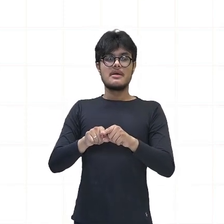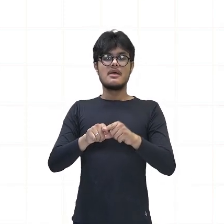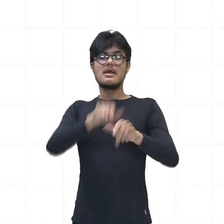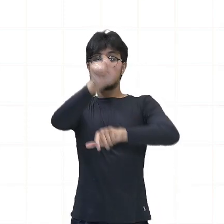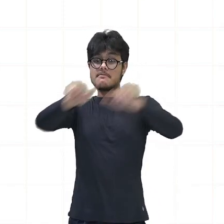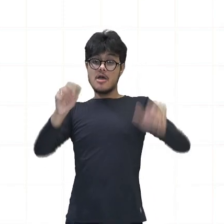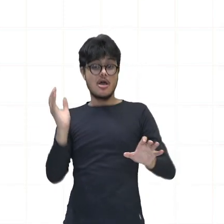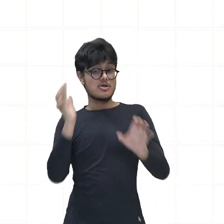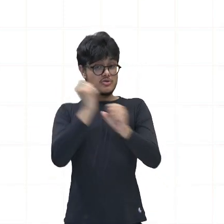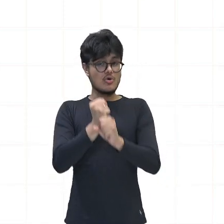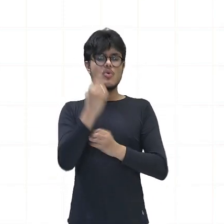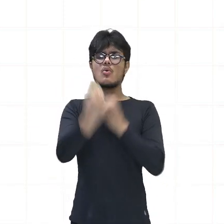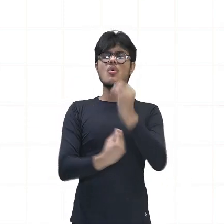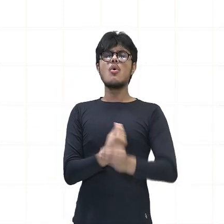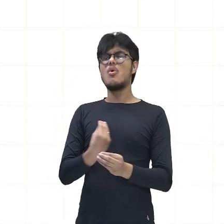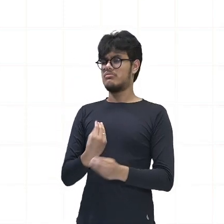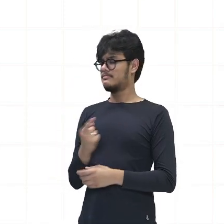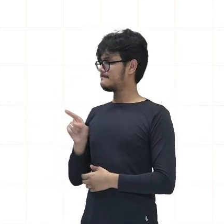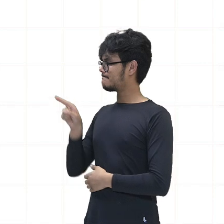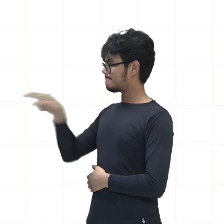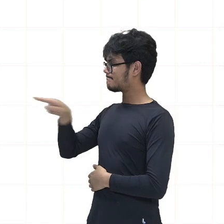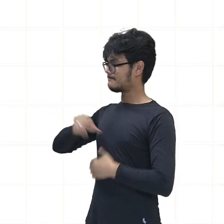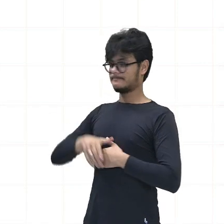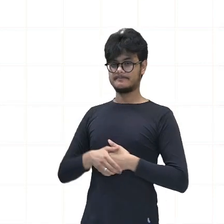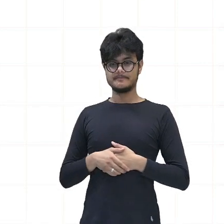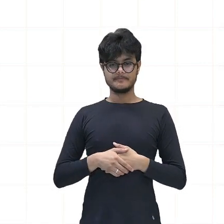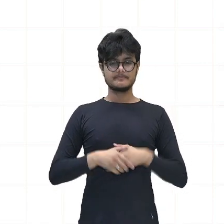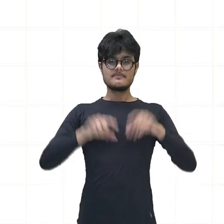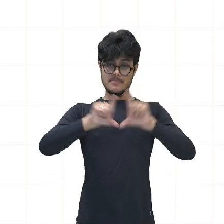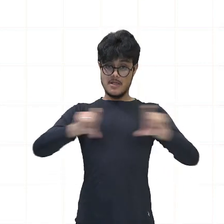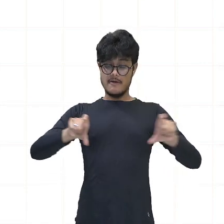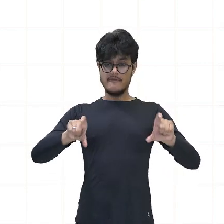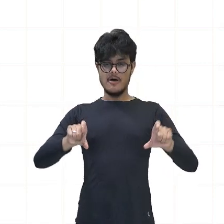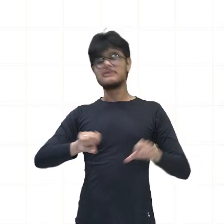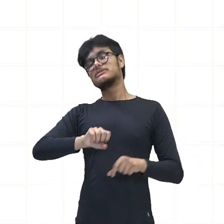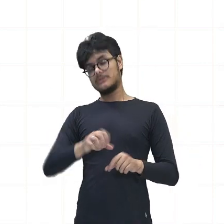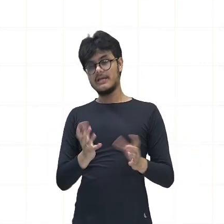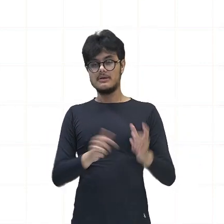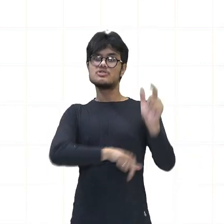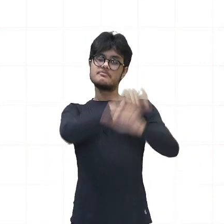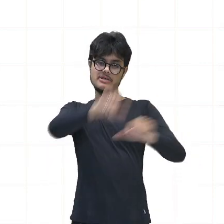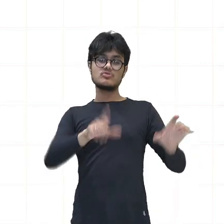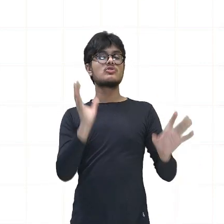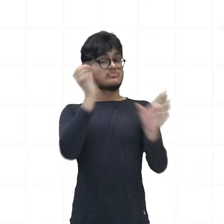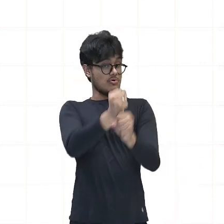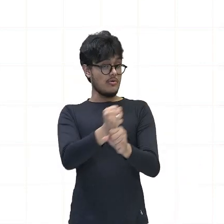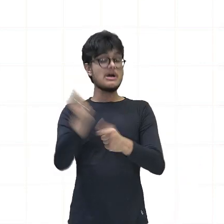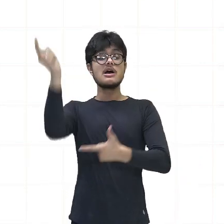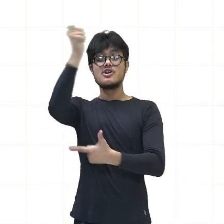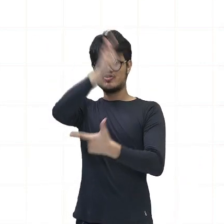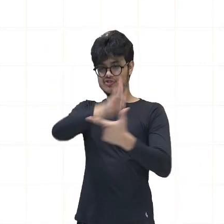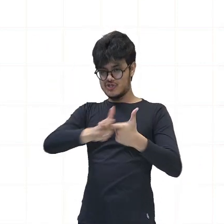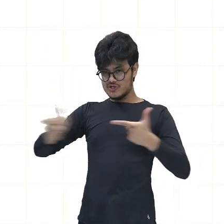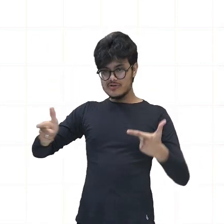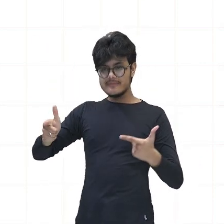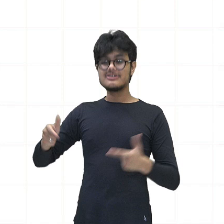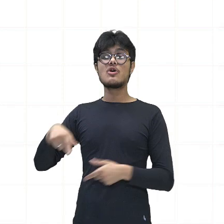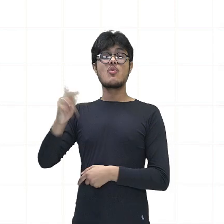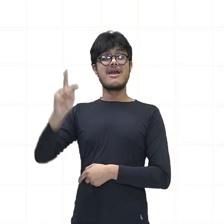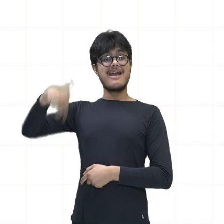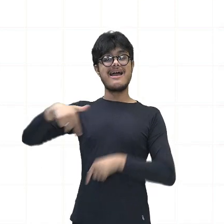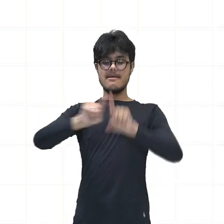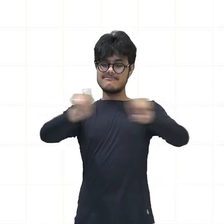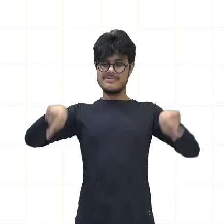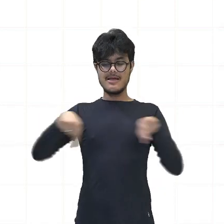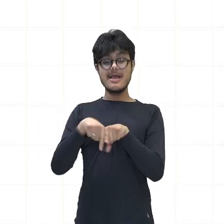Brasil, como é que a gente vai calcular a densidade demográfica, né? Fazendo a divisão da população absoluta, a população total, pela